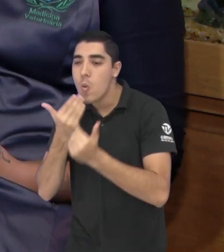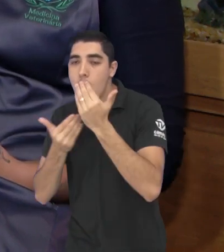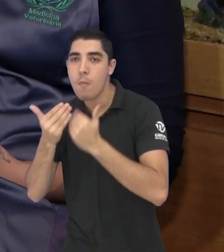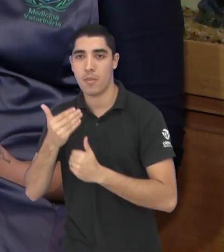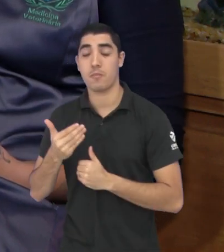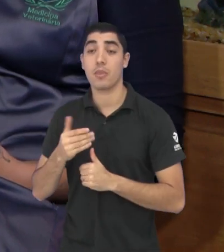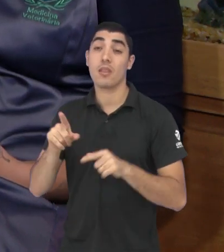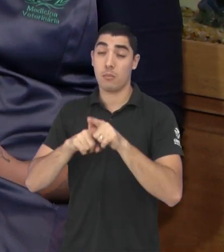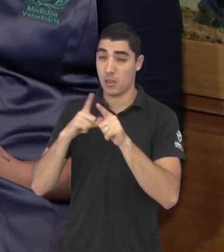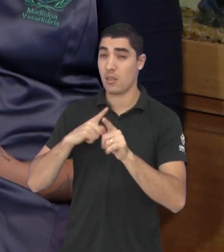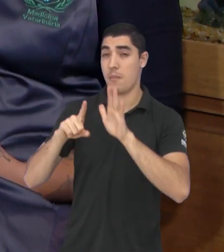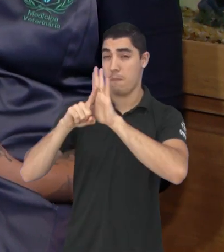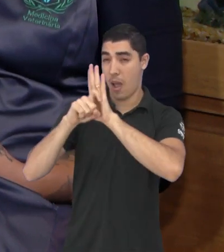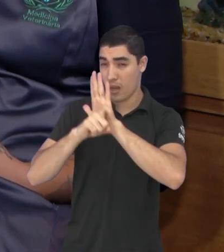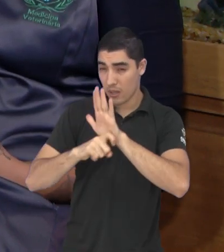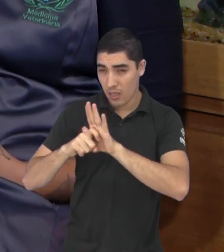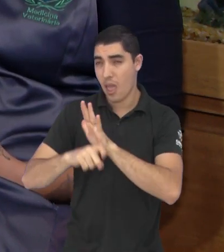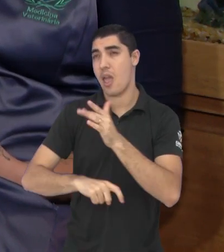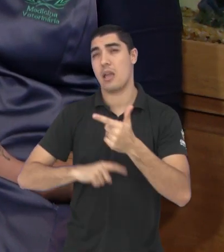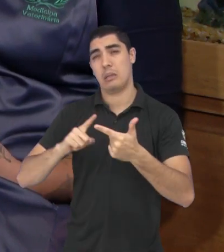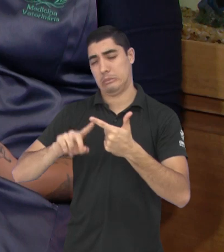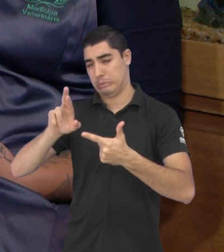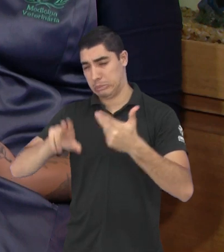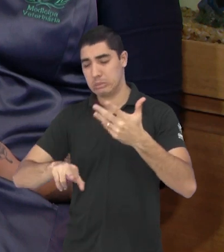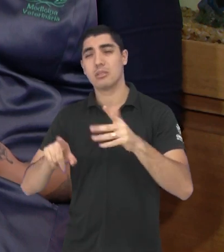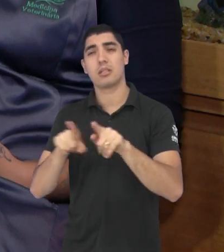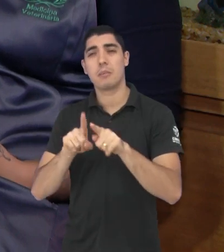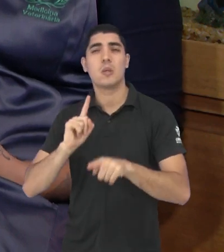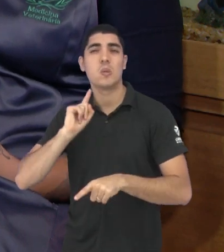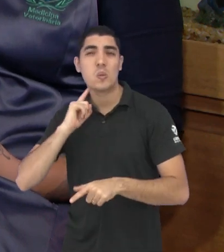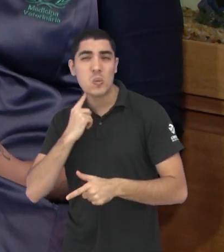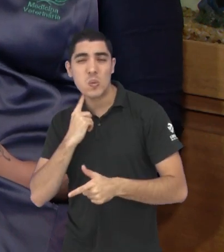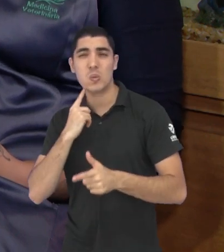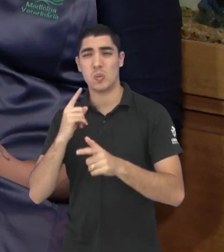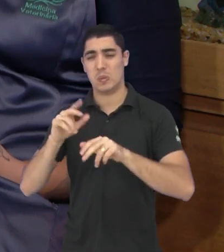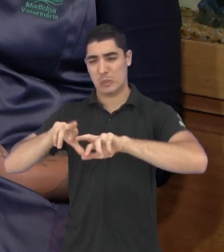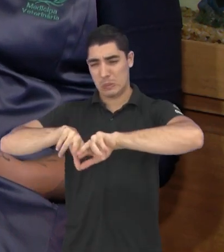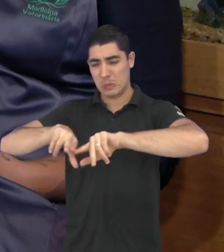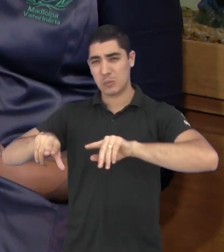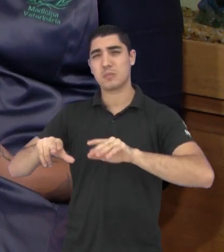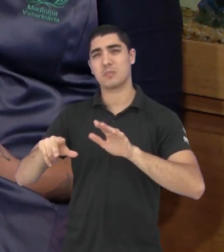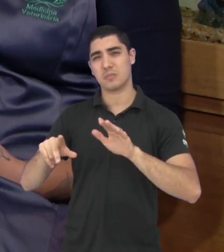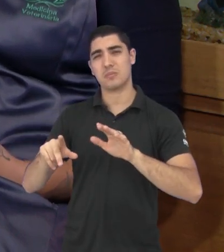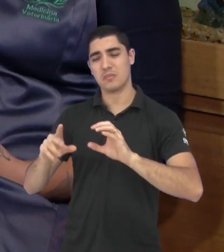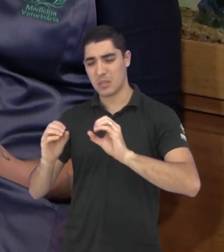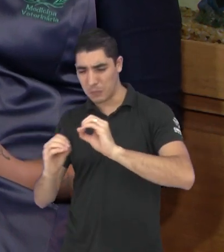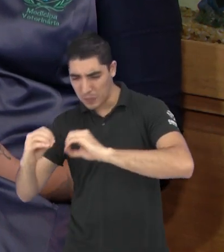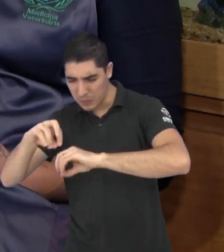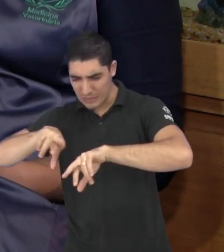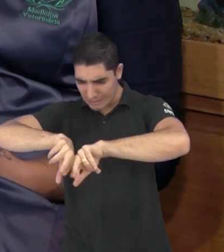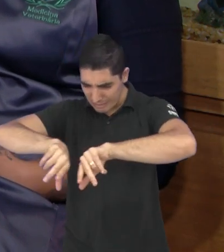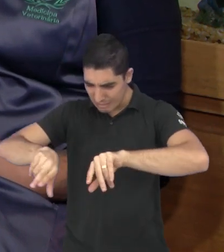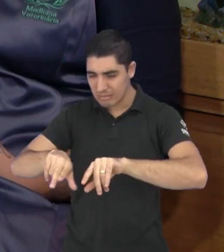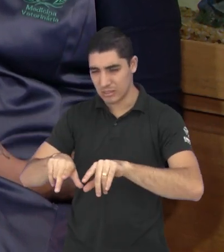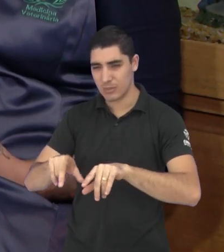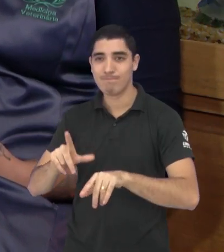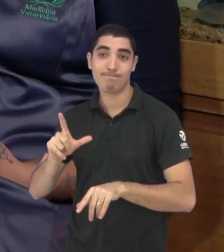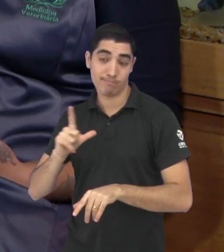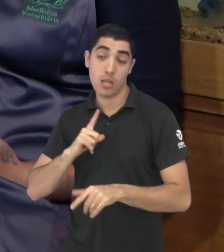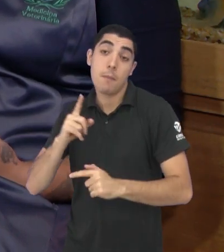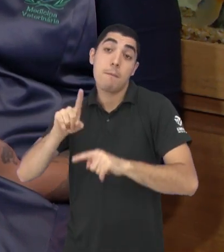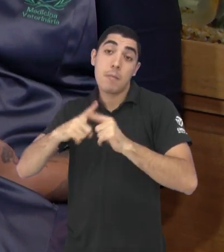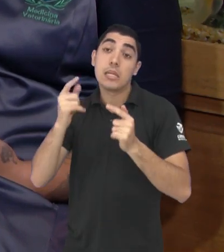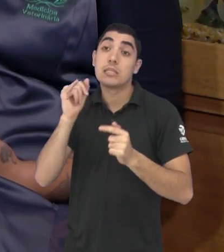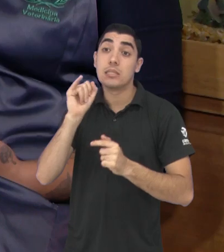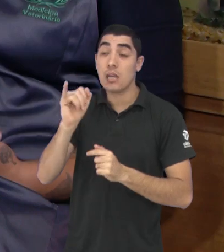maior. Muitos problemas de bactérias, de protozoários e fungos, mas por causa de manejo mesmo, às vezes